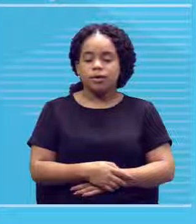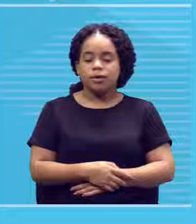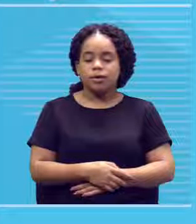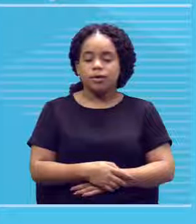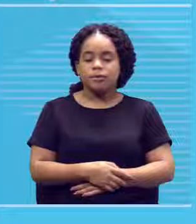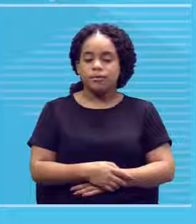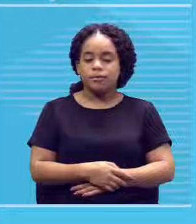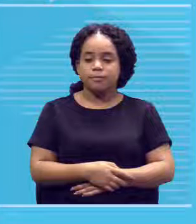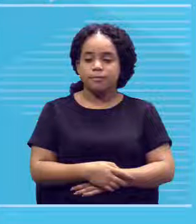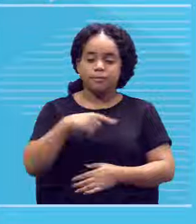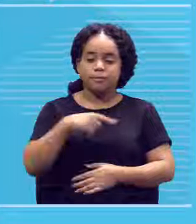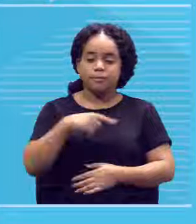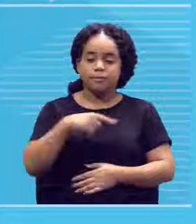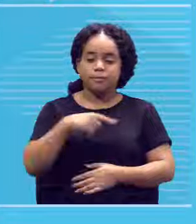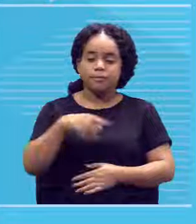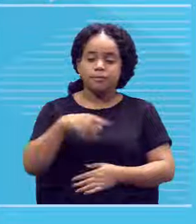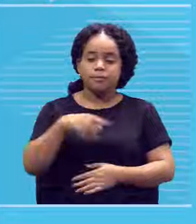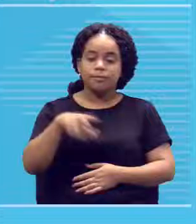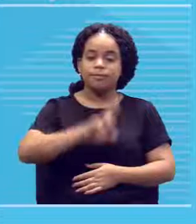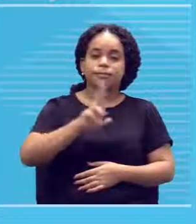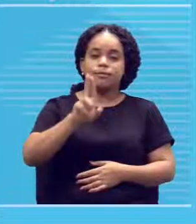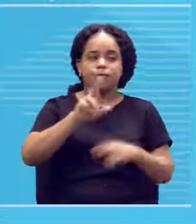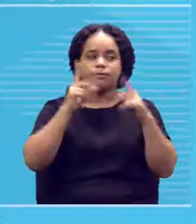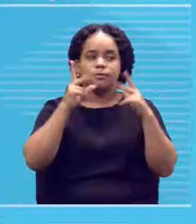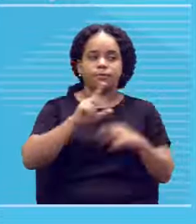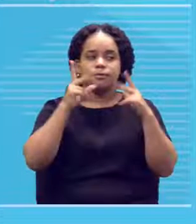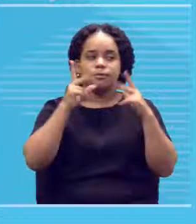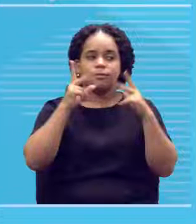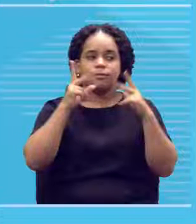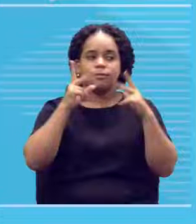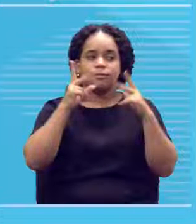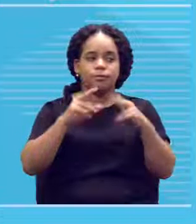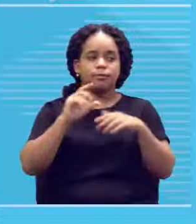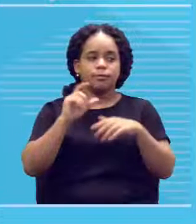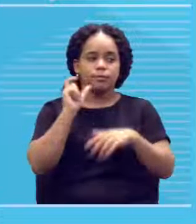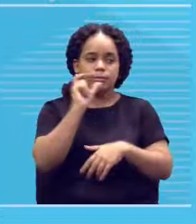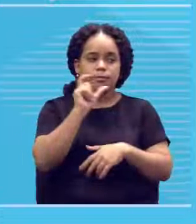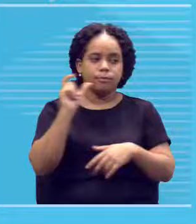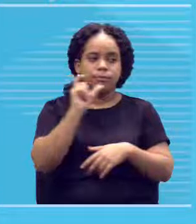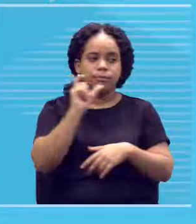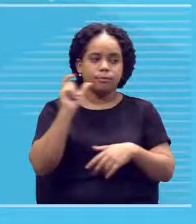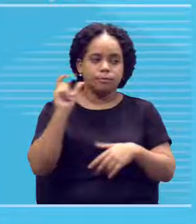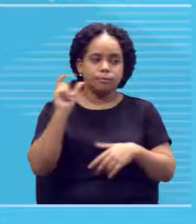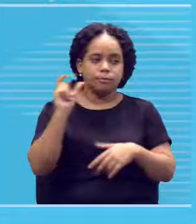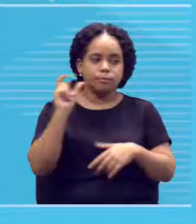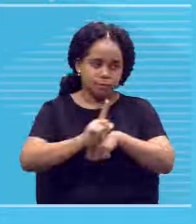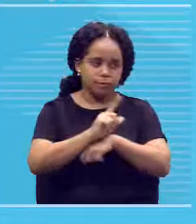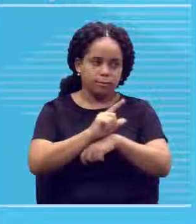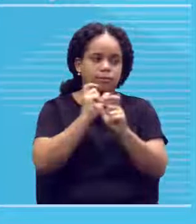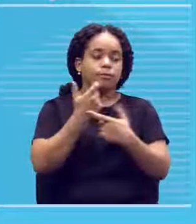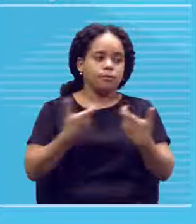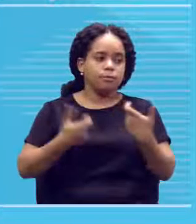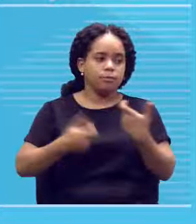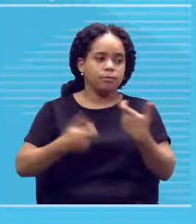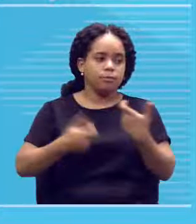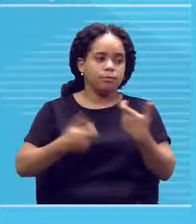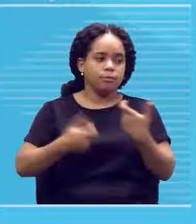a utilização de palavras do mesmo Campo lexical como sinônimos hiperônimos nomes genéricos